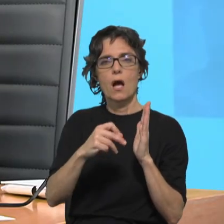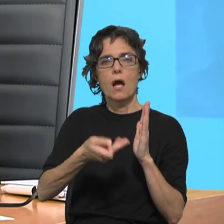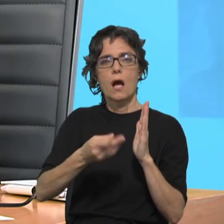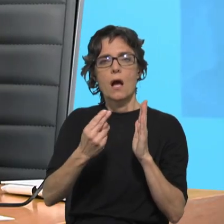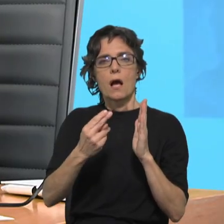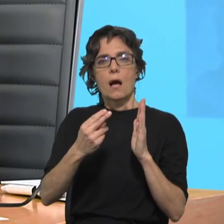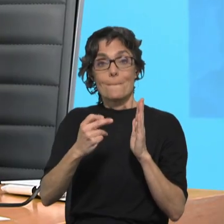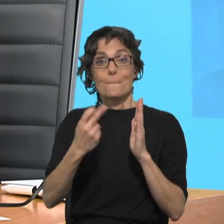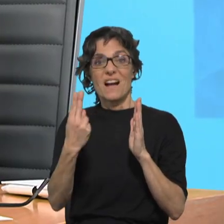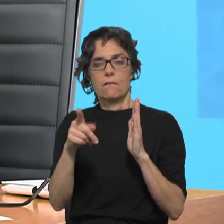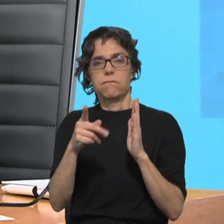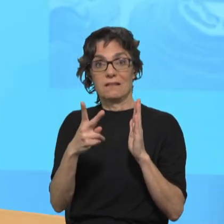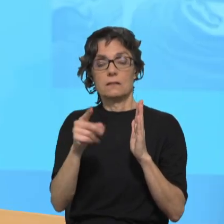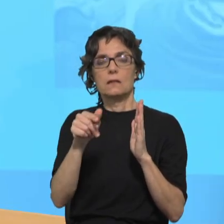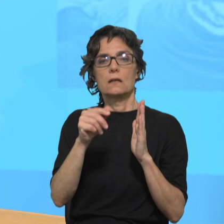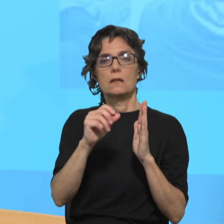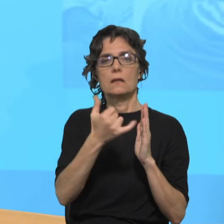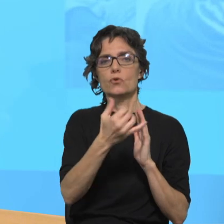fala em